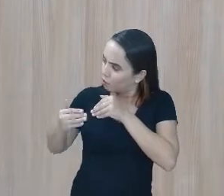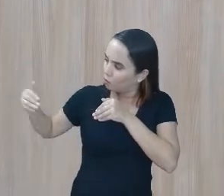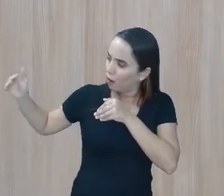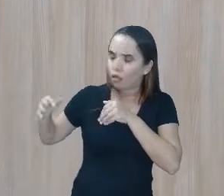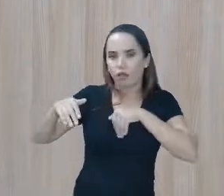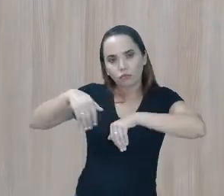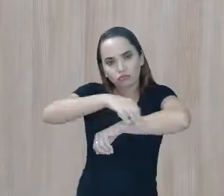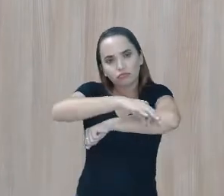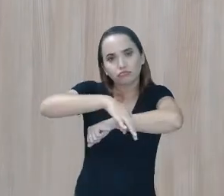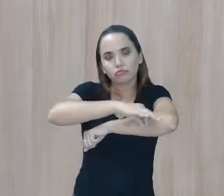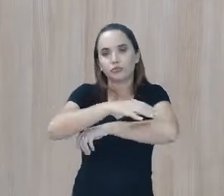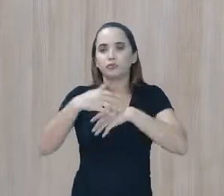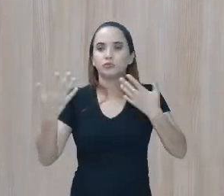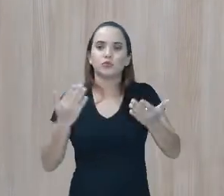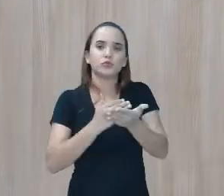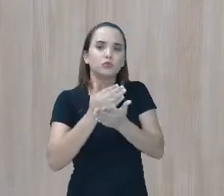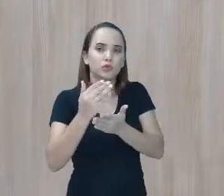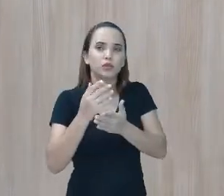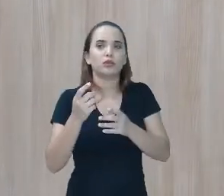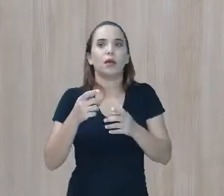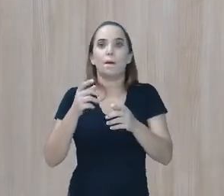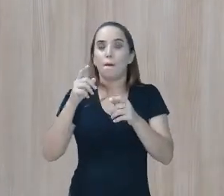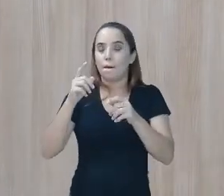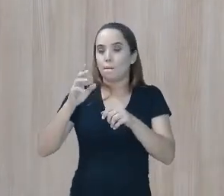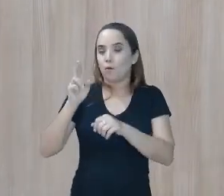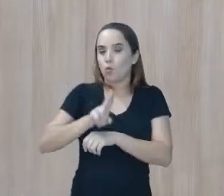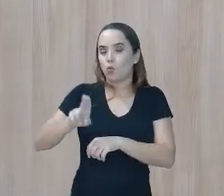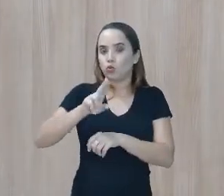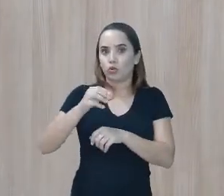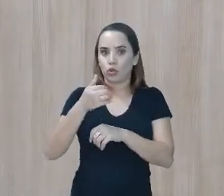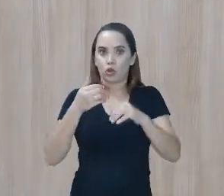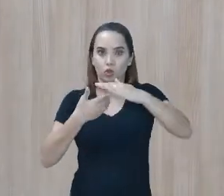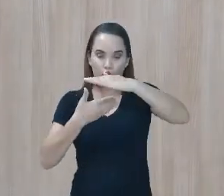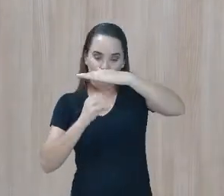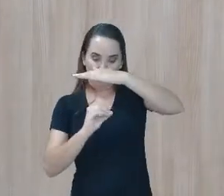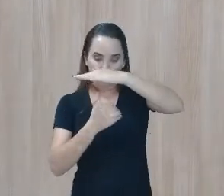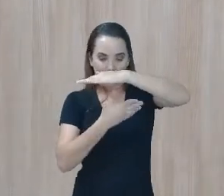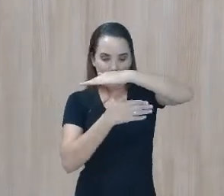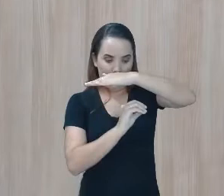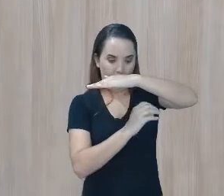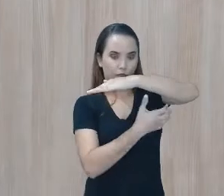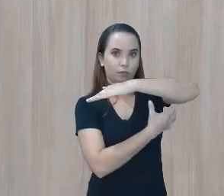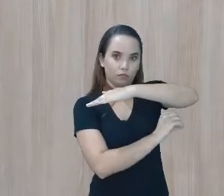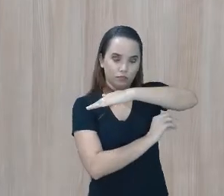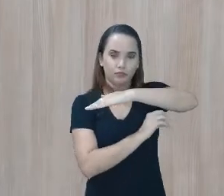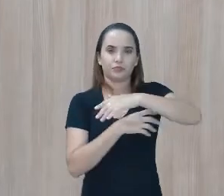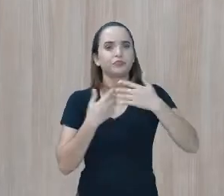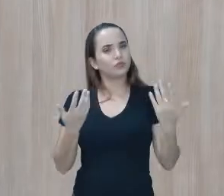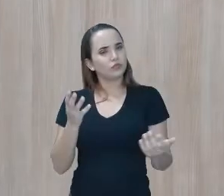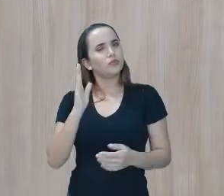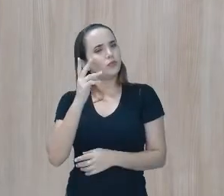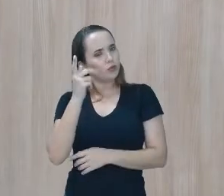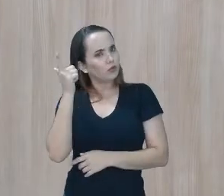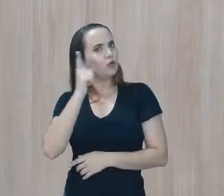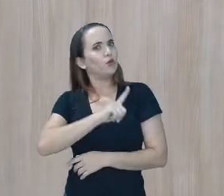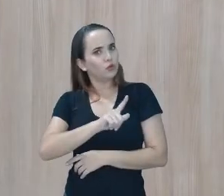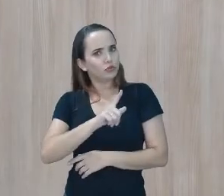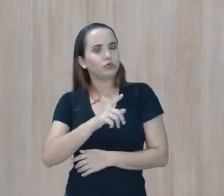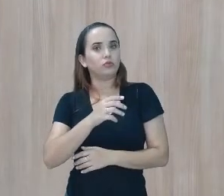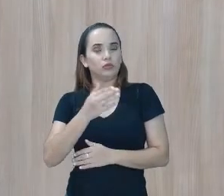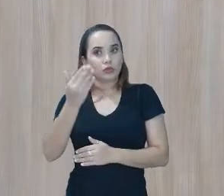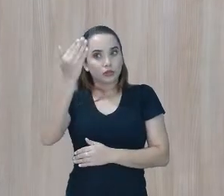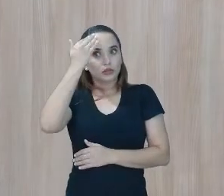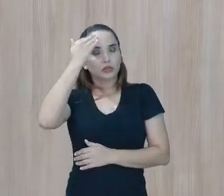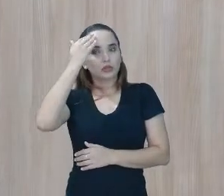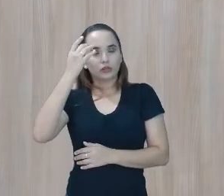frações decimais. Perceba que nessas frações decimais aqui, ó, eu já consigo fazer a identificação direta. Então, a vantagem que a